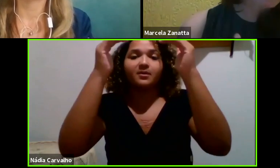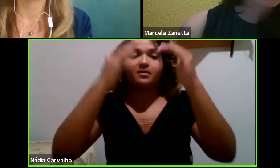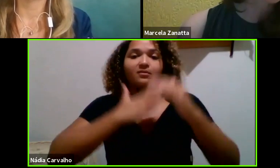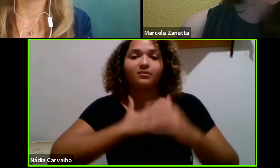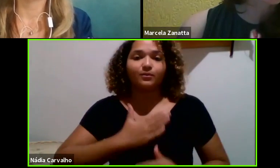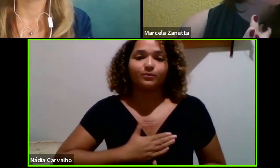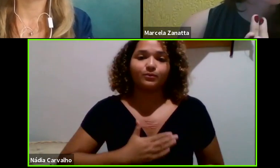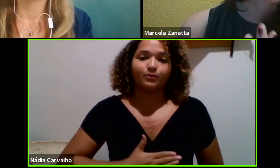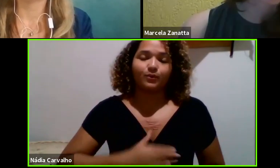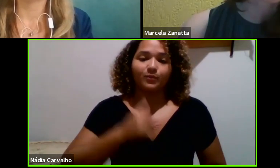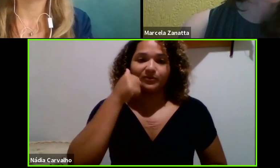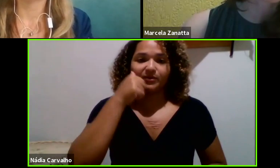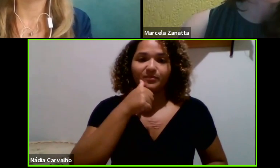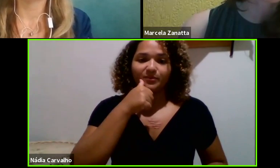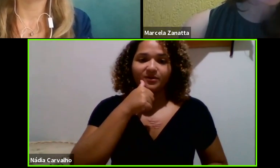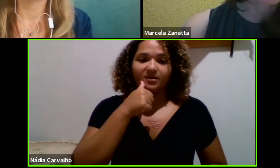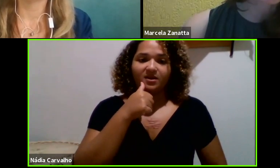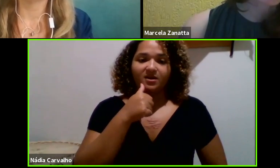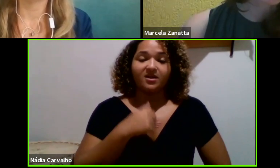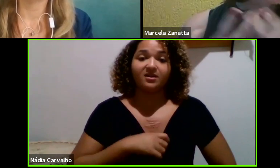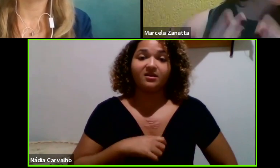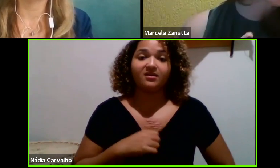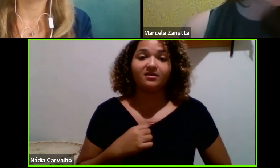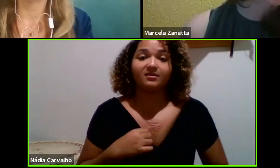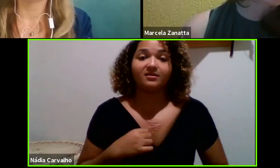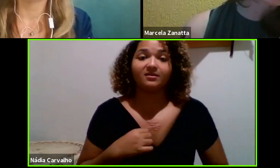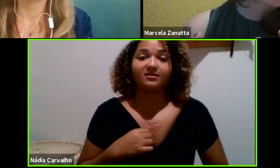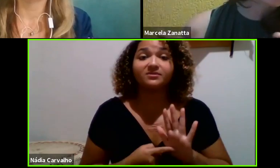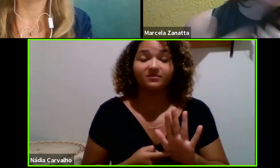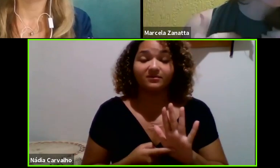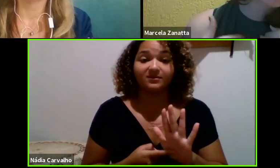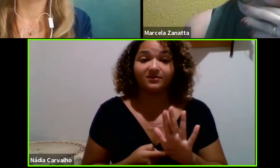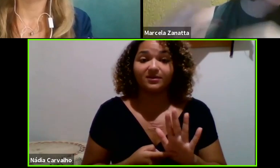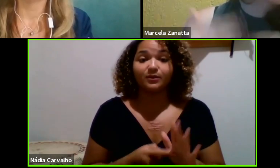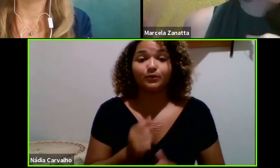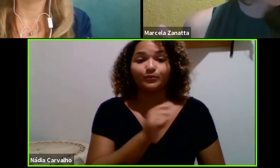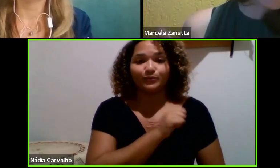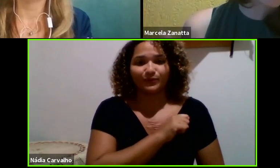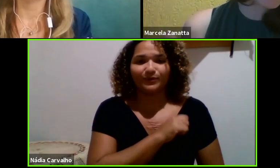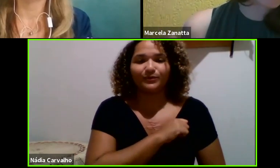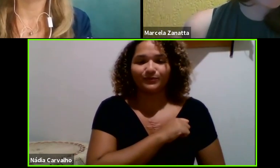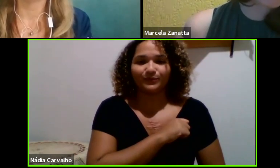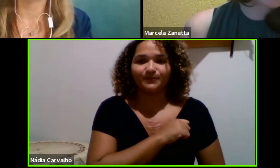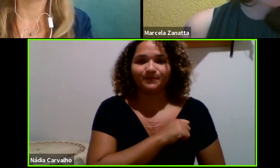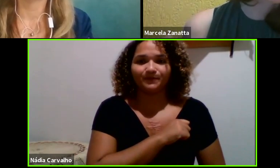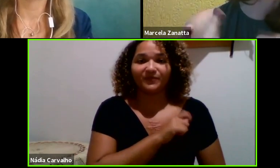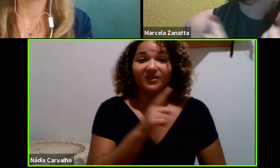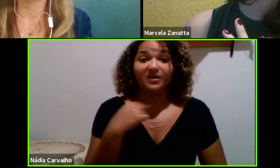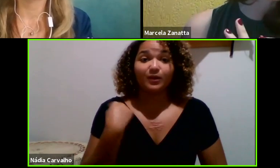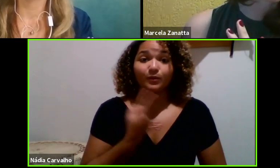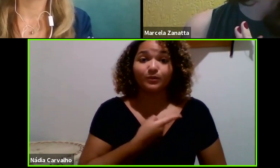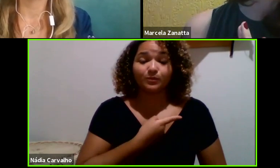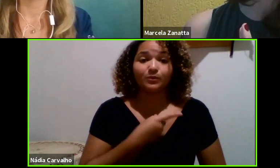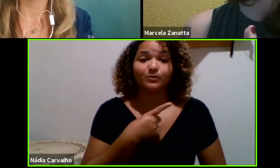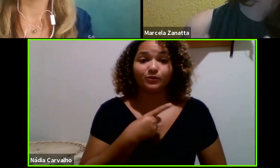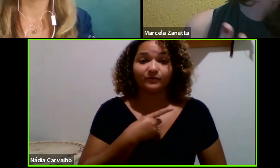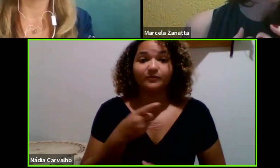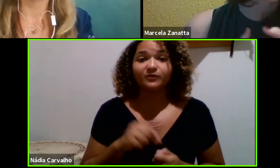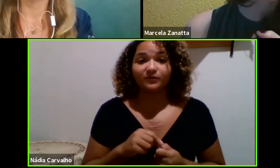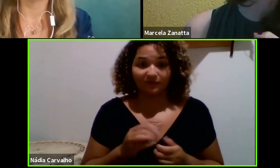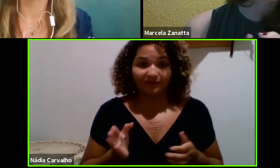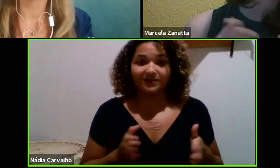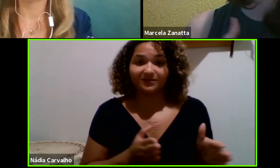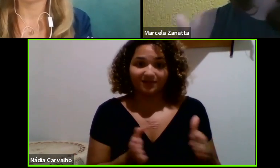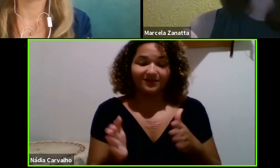poder passar para os alunos essa forma de olhar. Porque o que a gente teve que fazer foi a gente mesmo fazer esse caminho. E hoje vocês têm um curso que